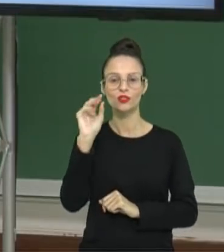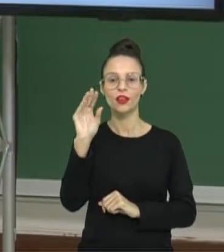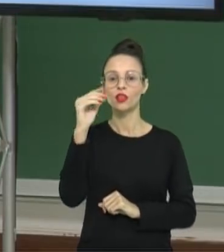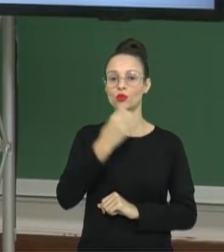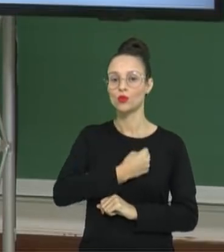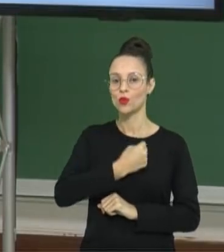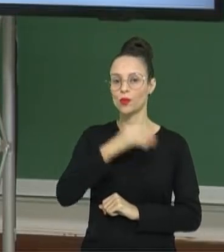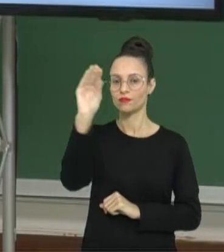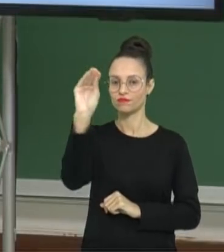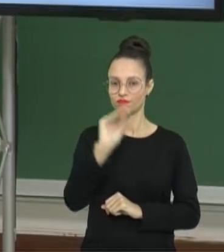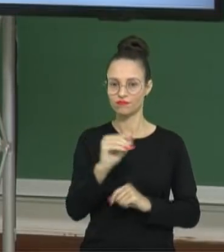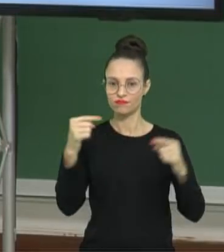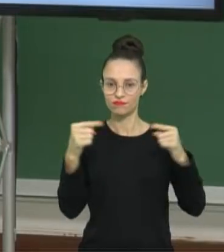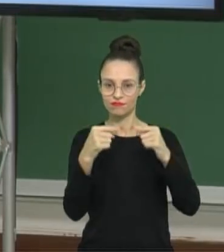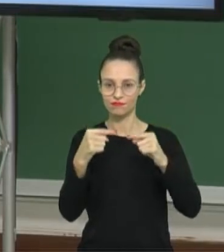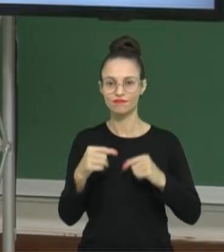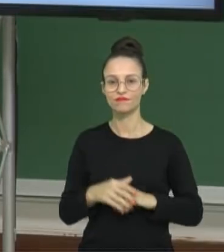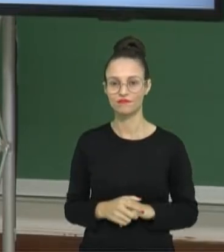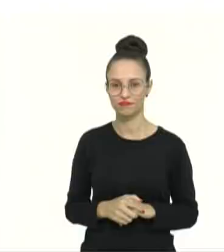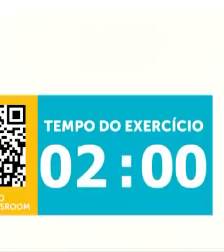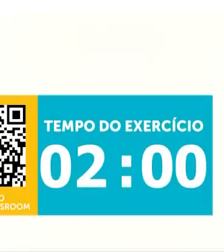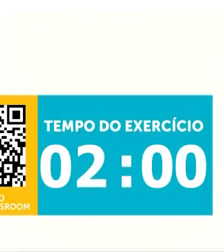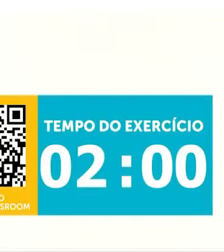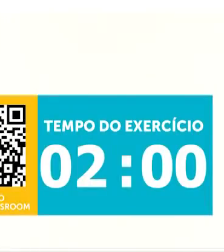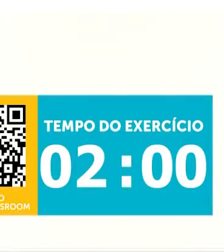as frases de acordo com as imagens.